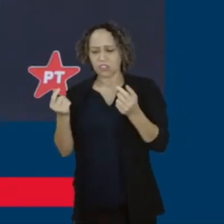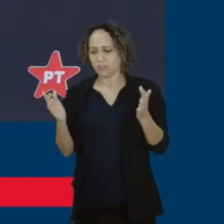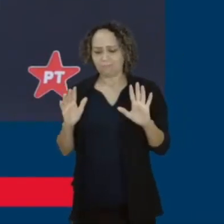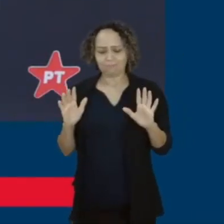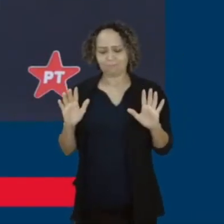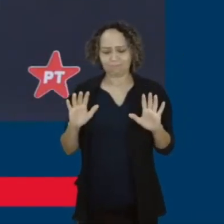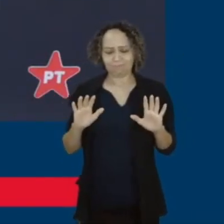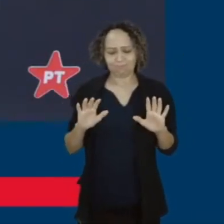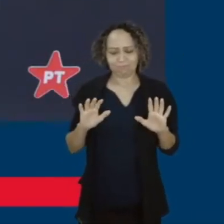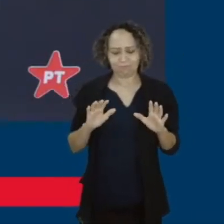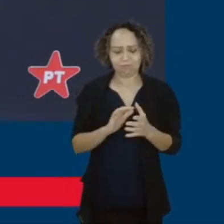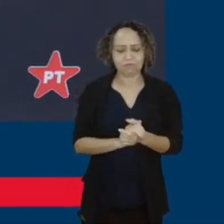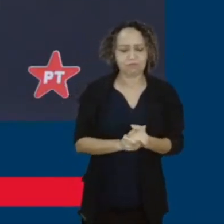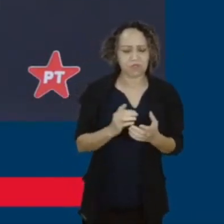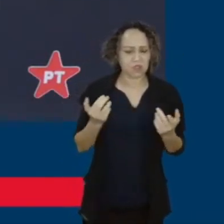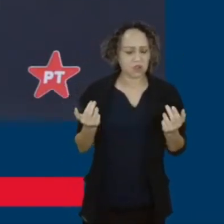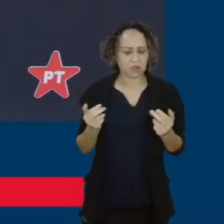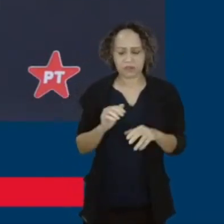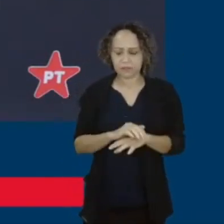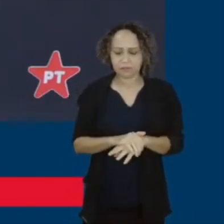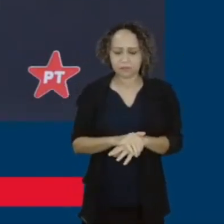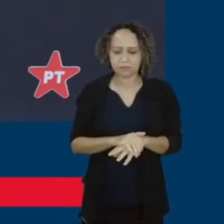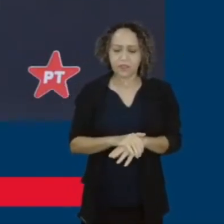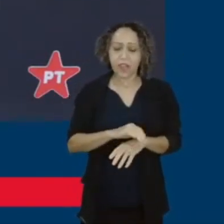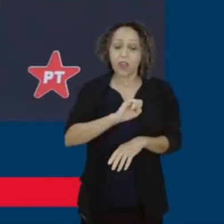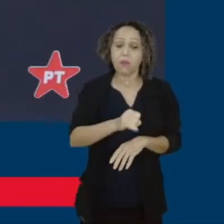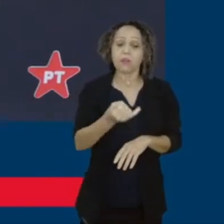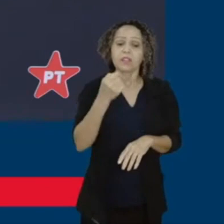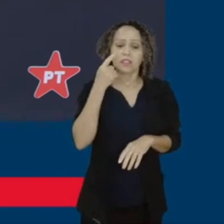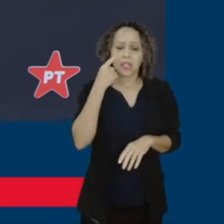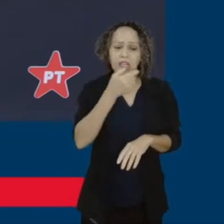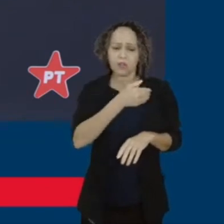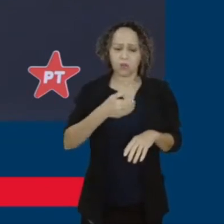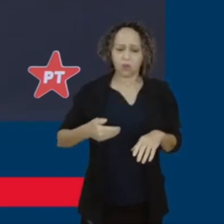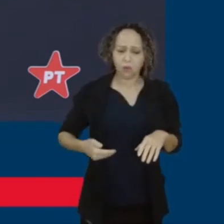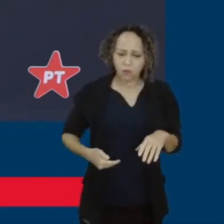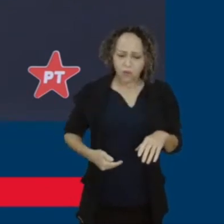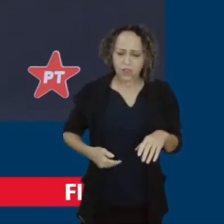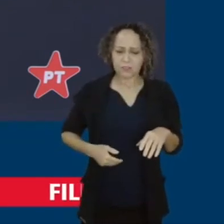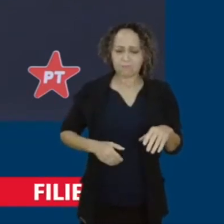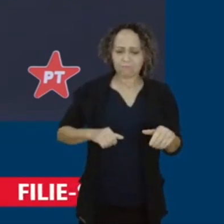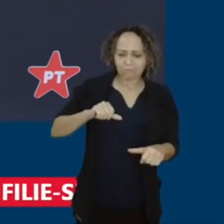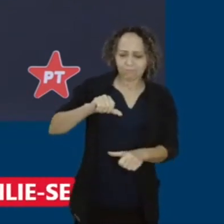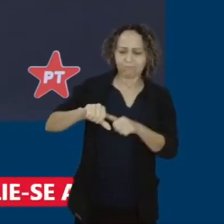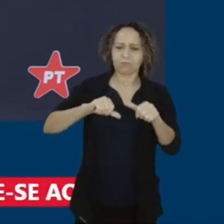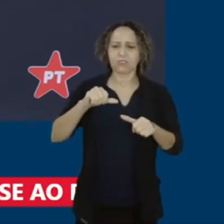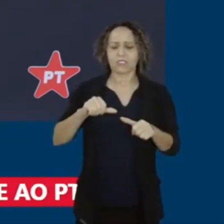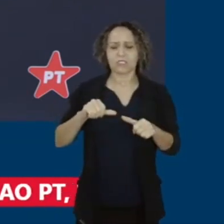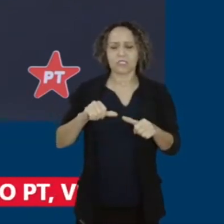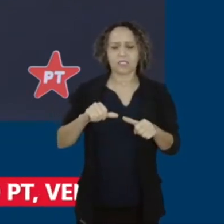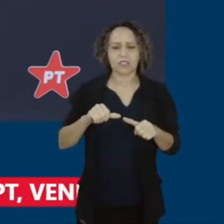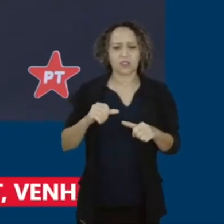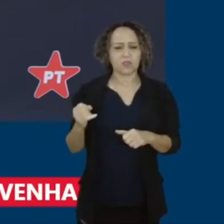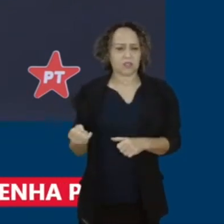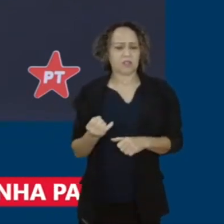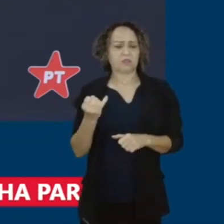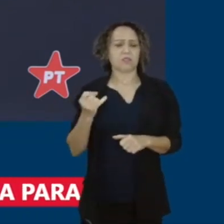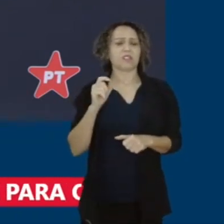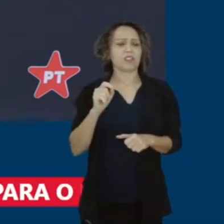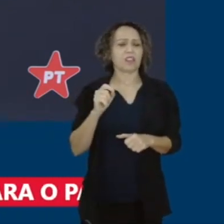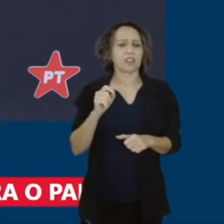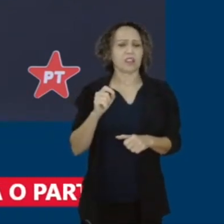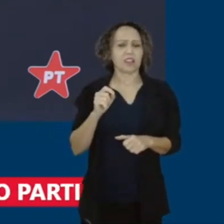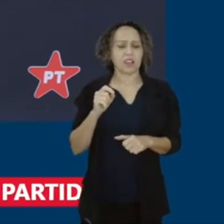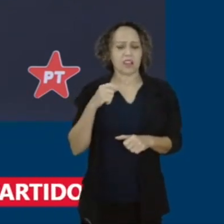que esta oportunidade surge com esse governo de transição, Eu acho fundamental a gente não alimentar